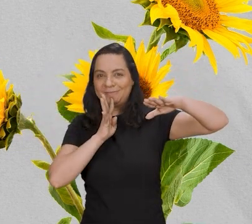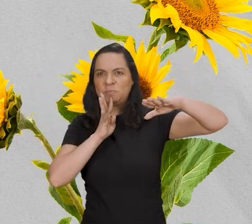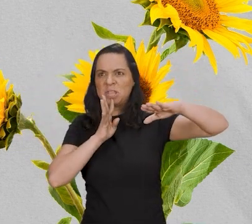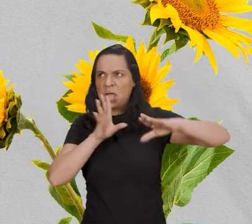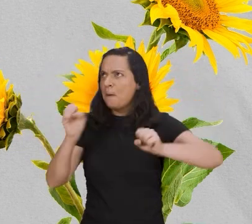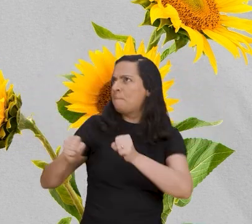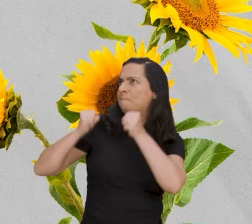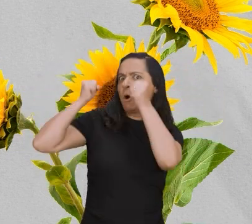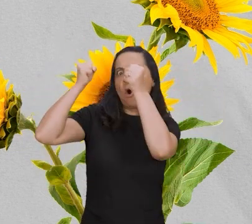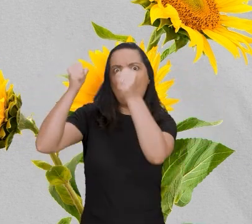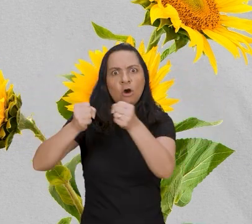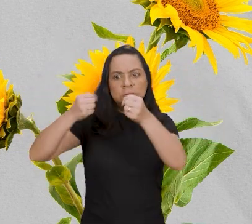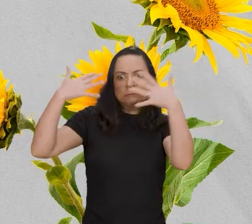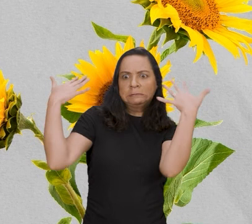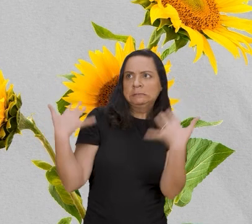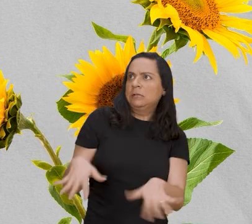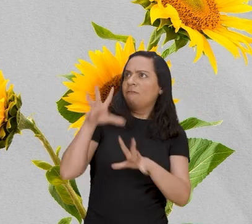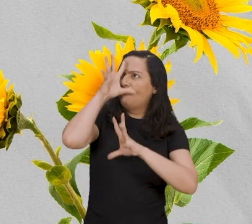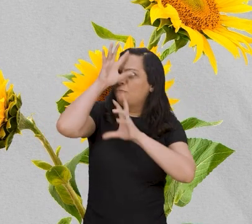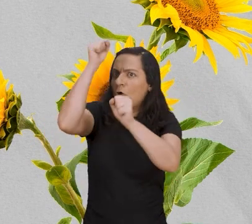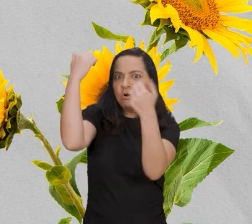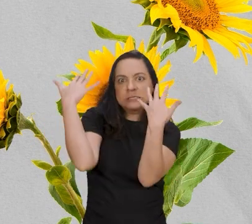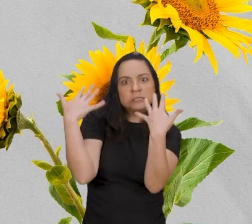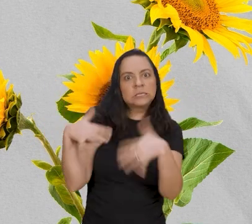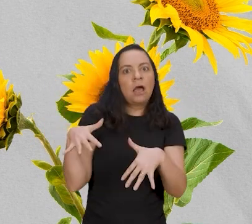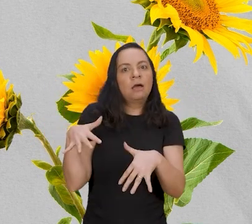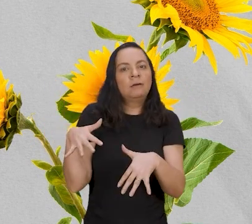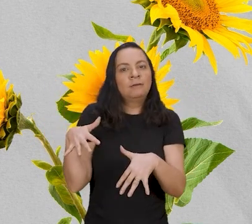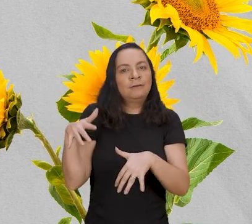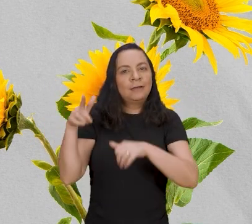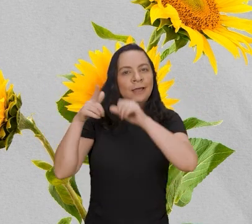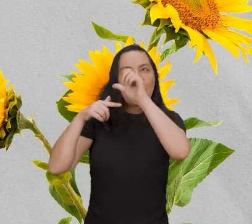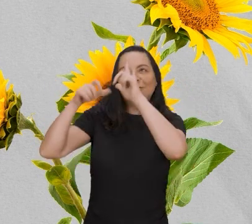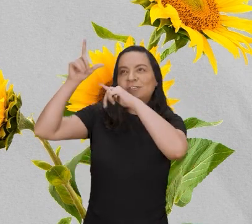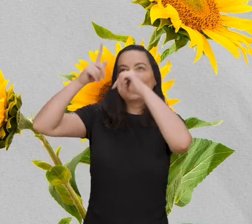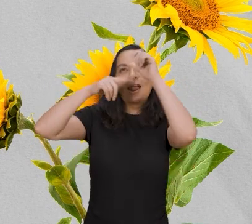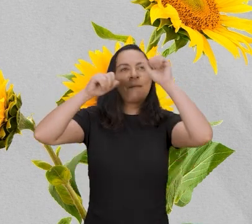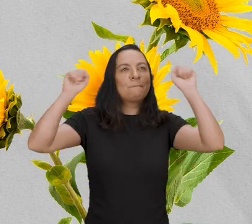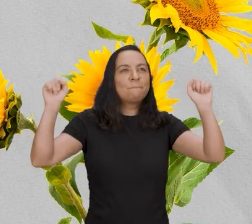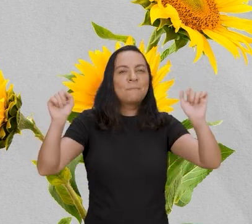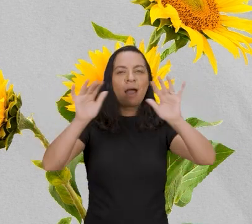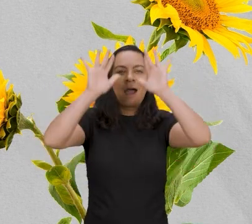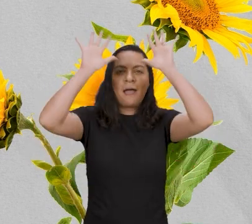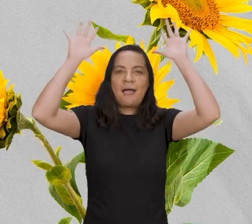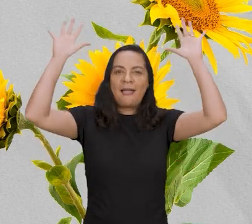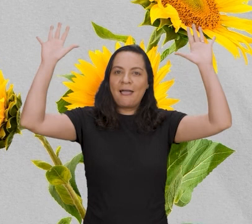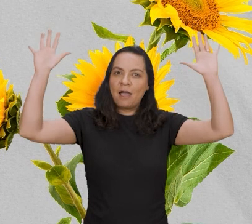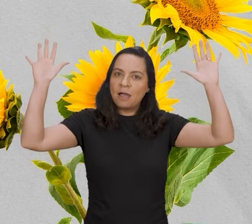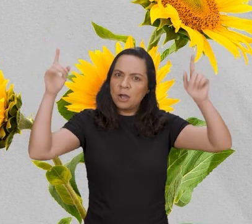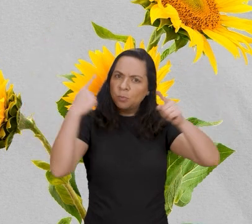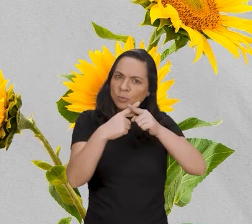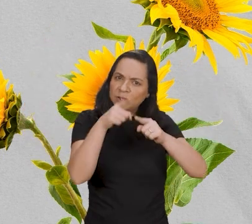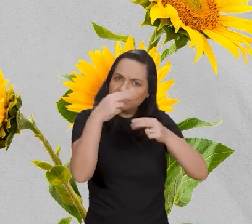seu poder e tão imensa a sua força que nenhuma delas deixa de comparecer. Por que